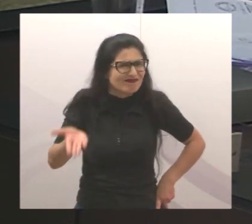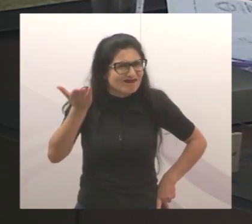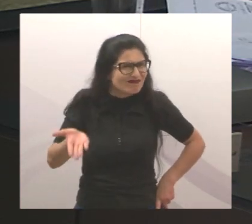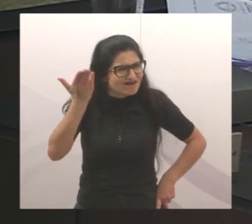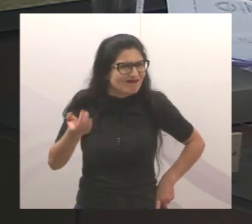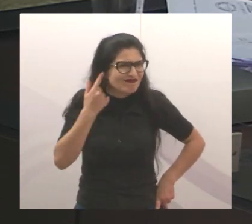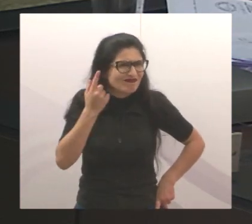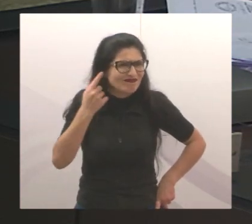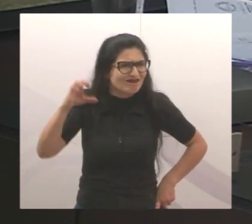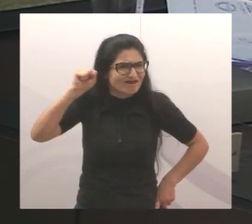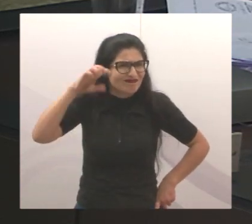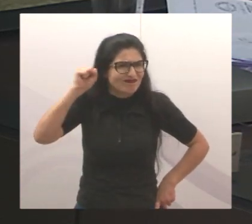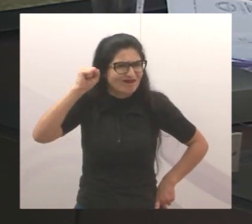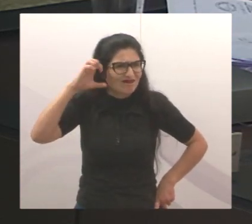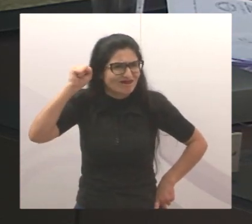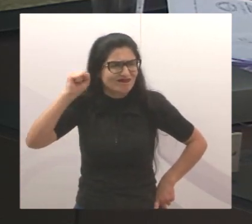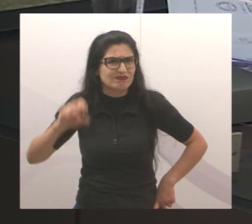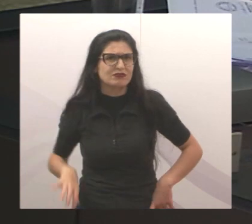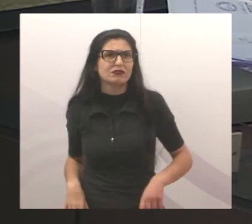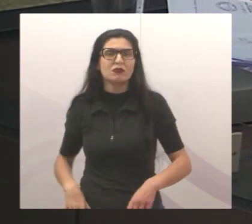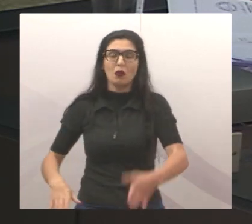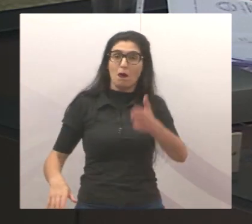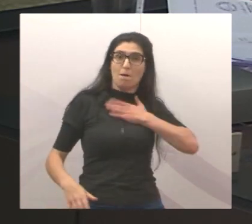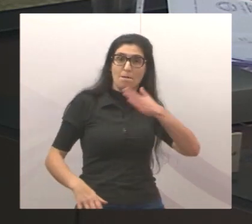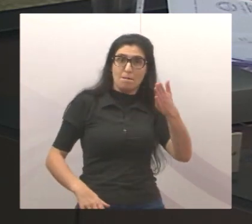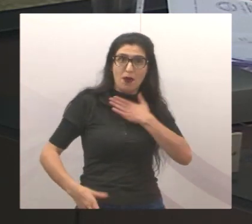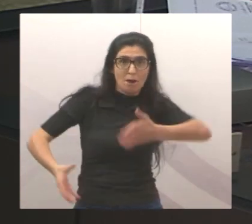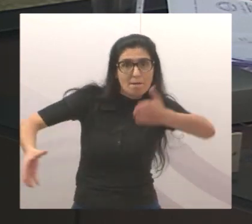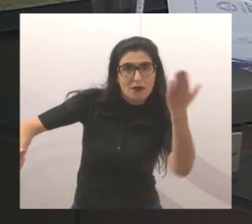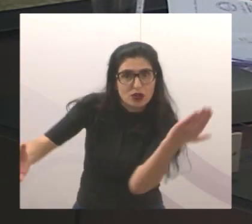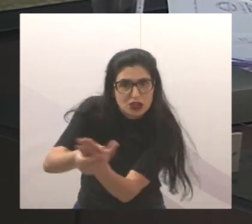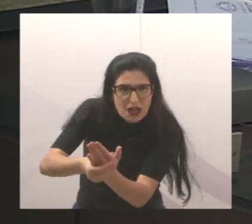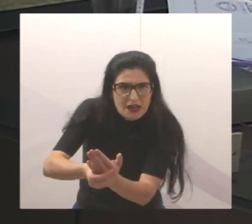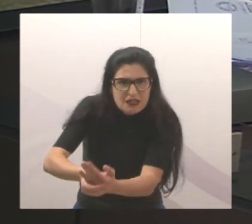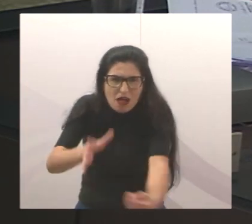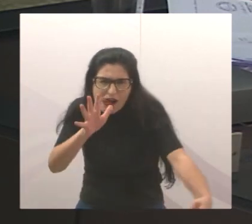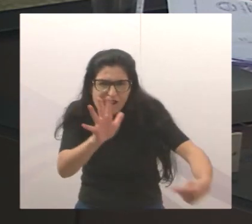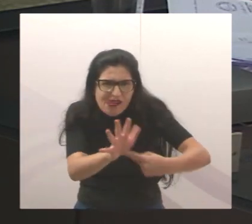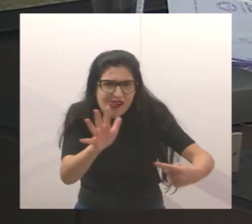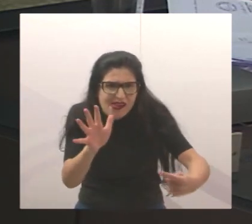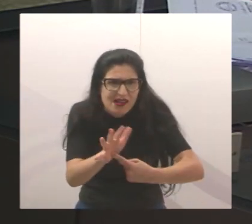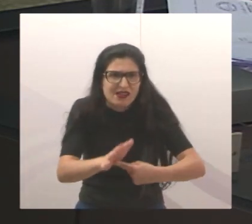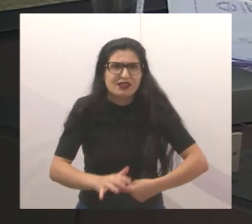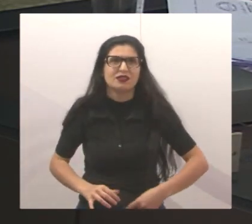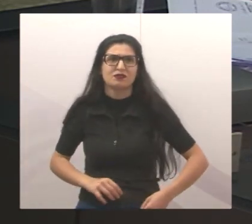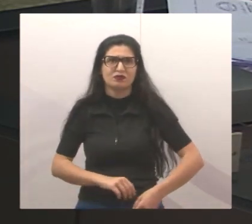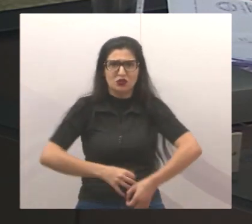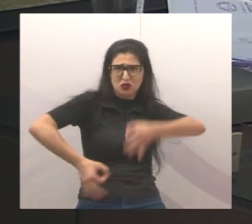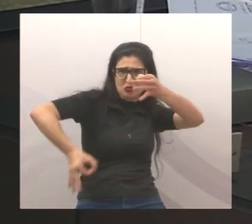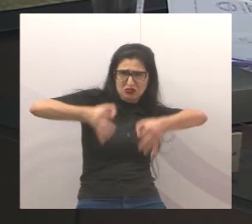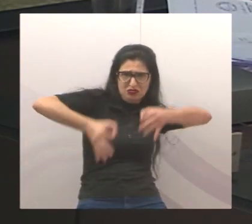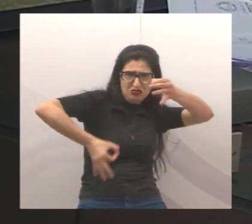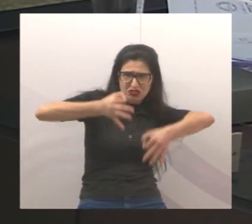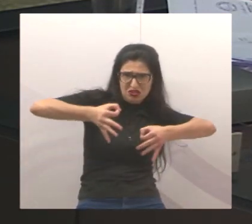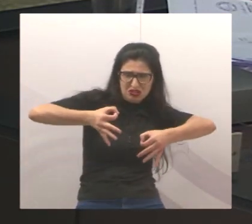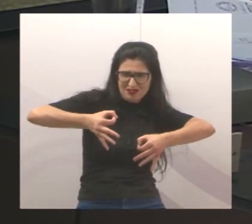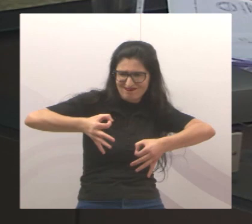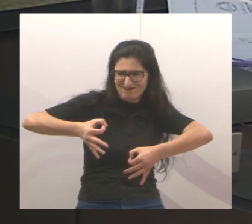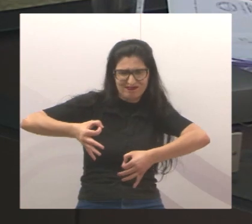vejam que no meu processo de cassação, eu nem notificado fui pela justiça e essa casa abriu mesmo